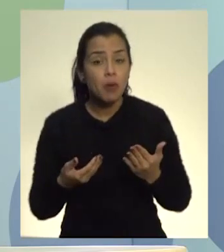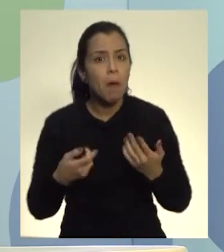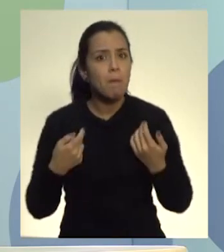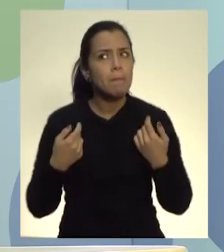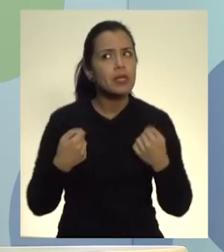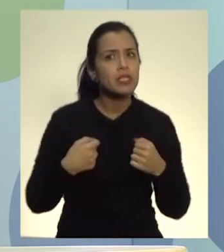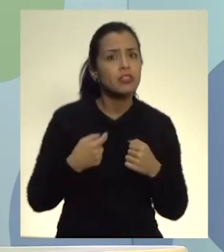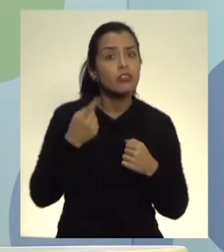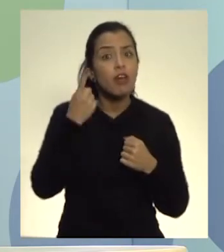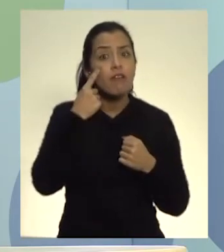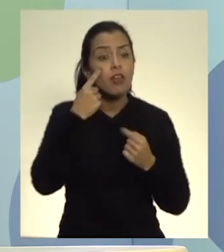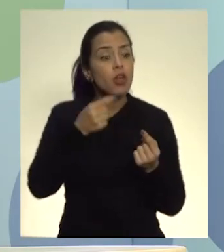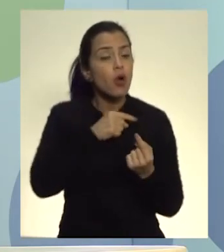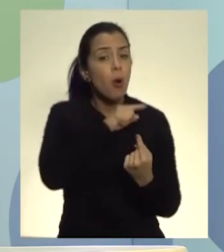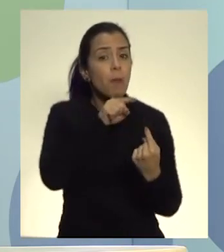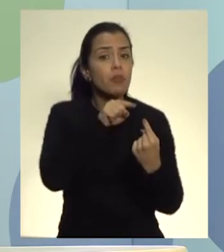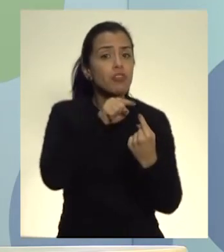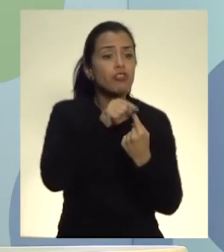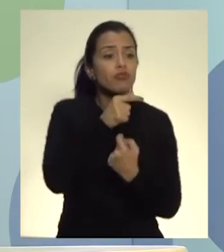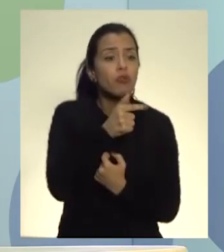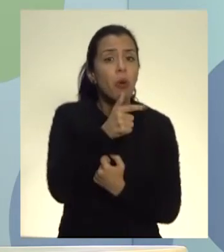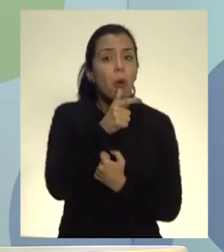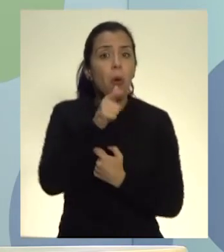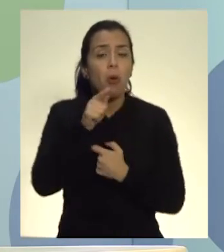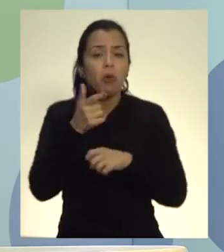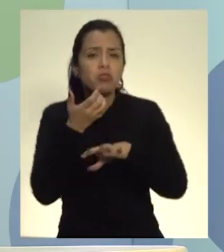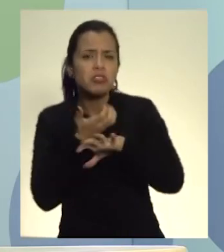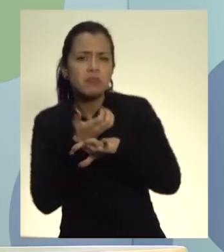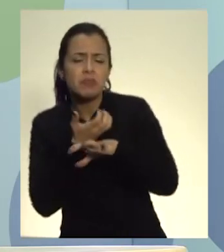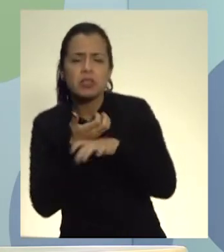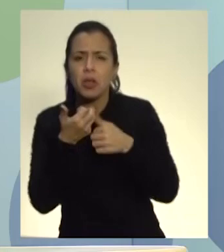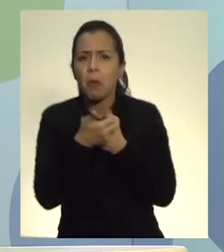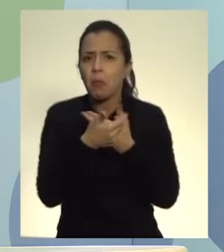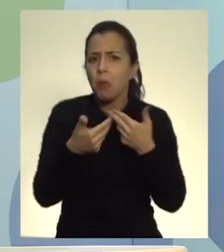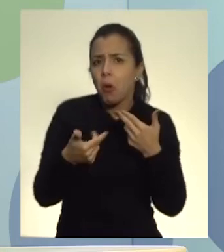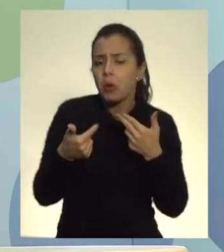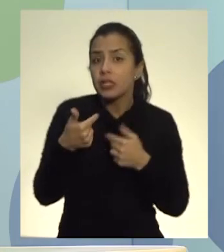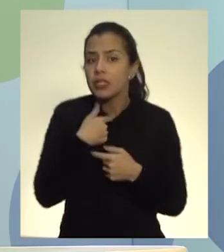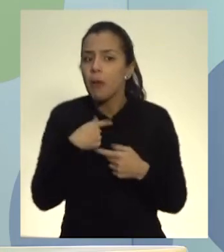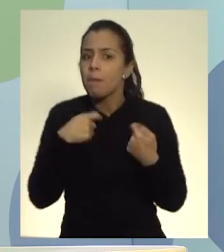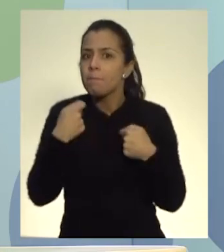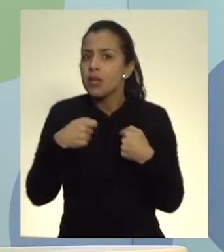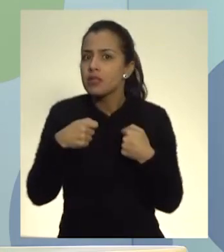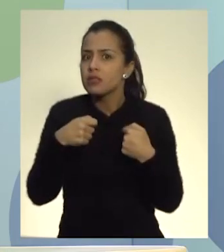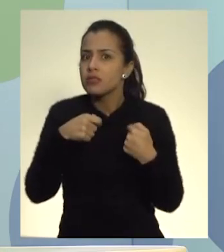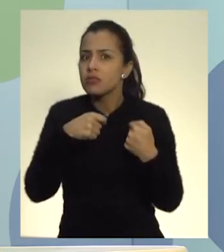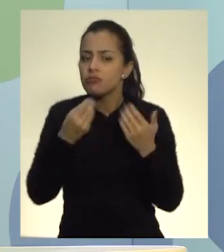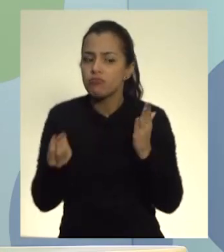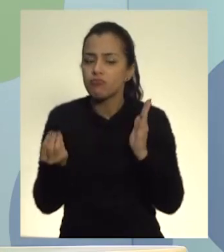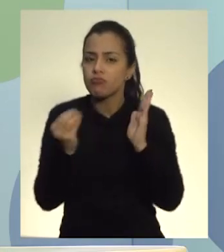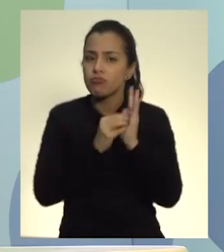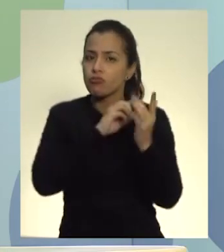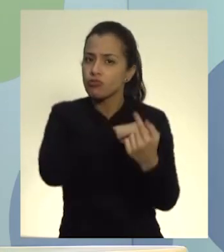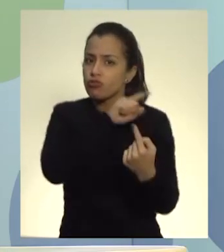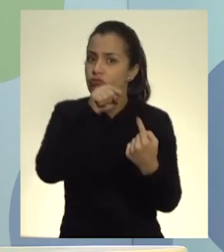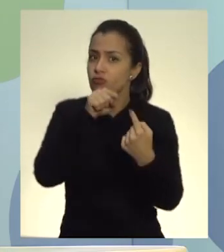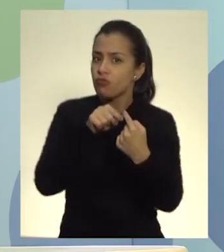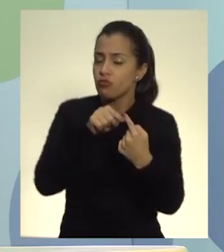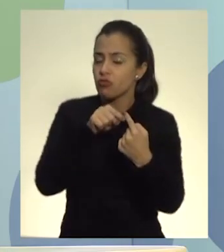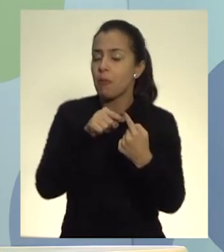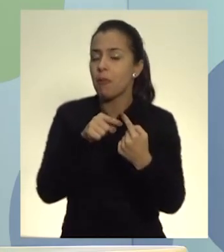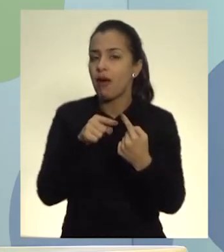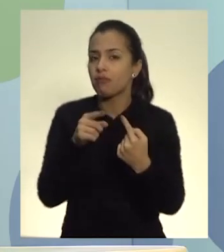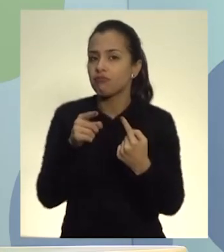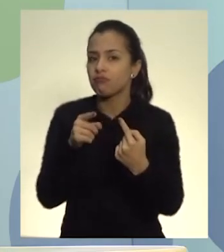olhar quais outras componentes curriculares, quais outros componentes curriculares eu tenho mais dificuldade ou